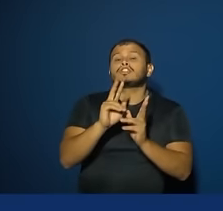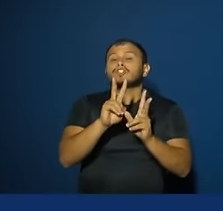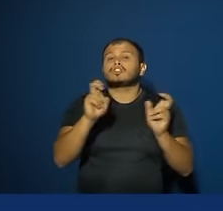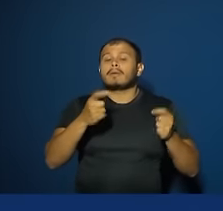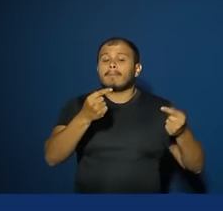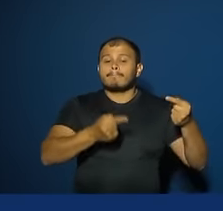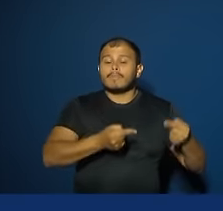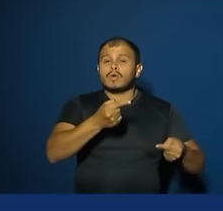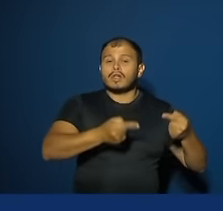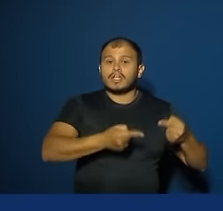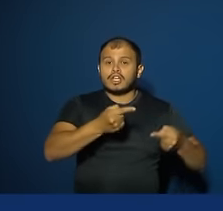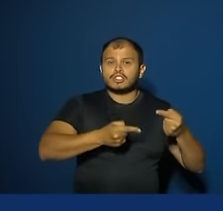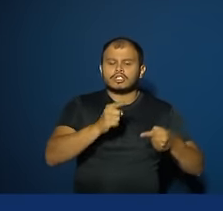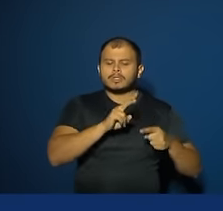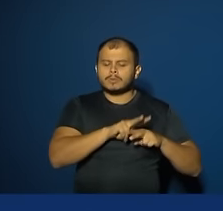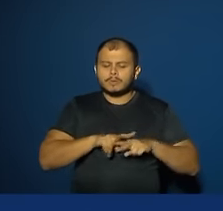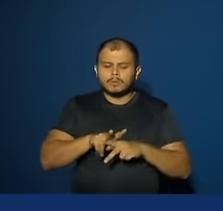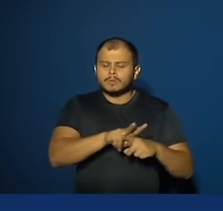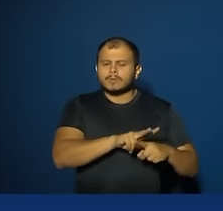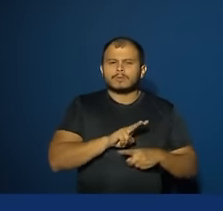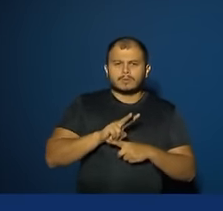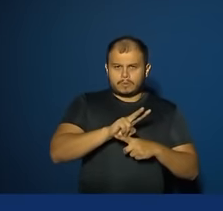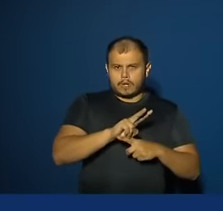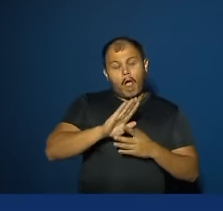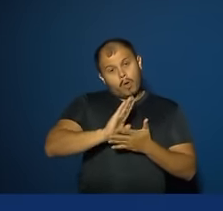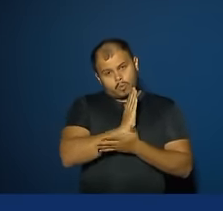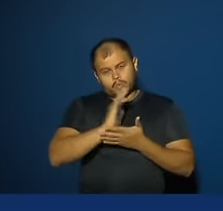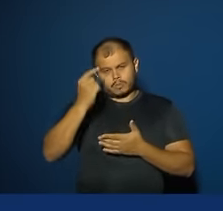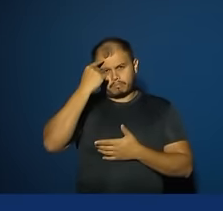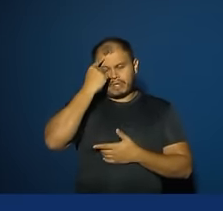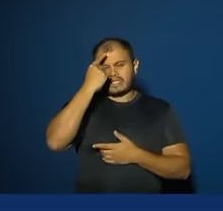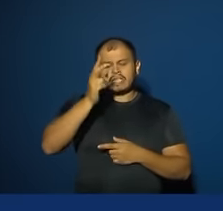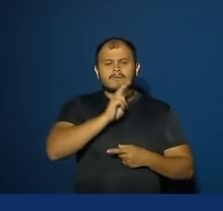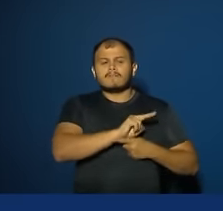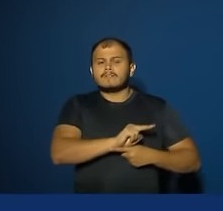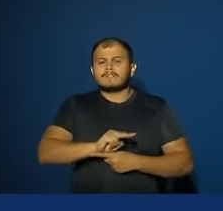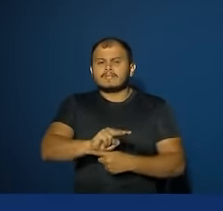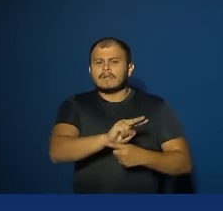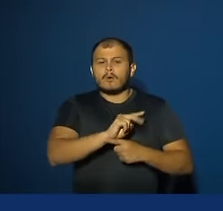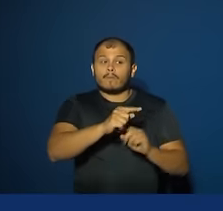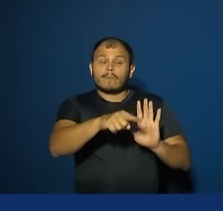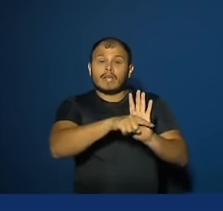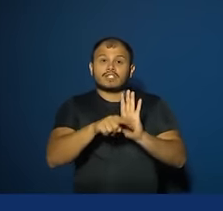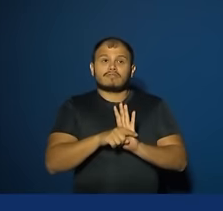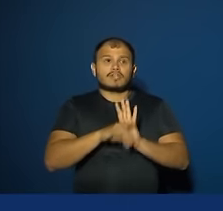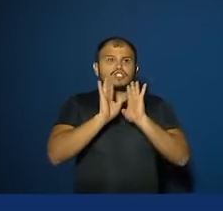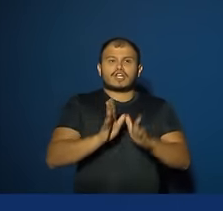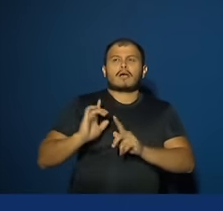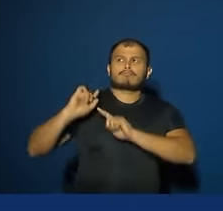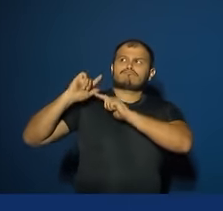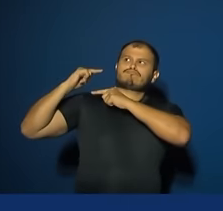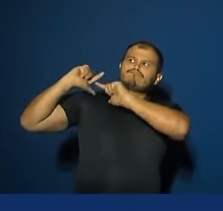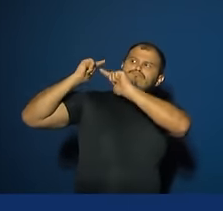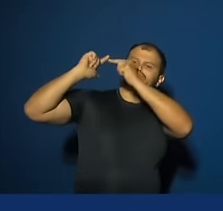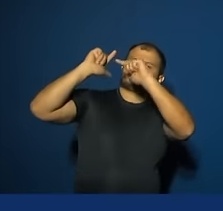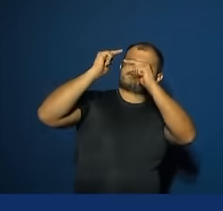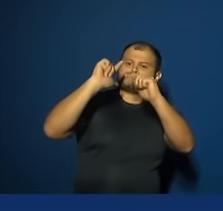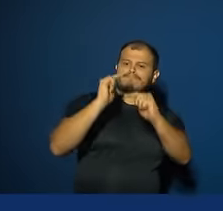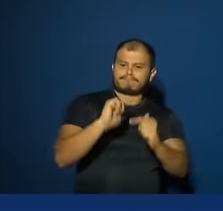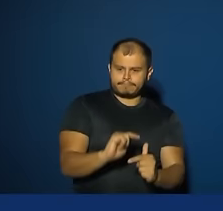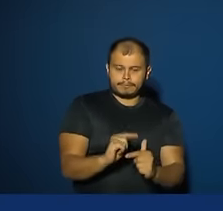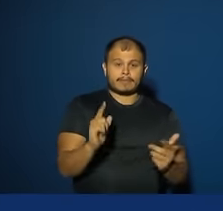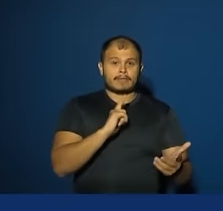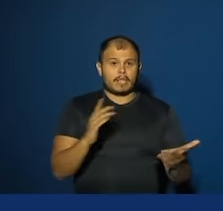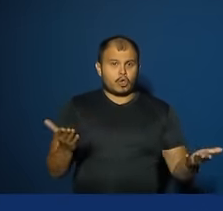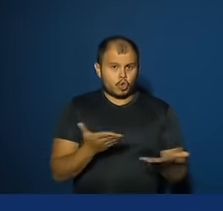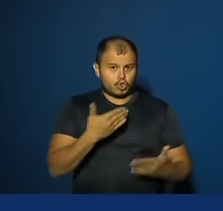André um bocado de gente considera que a nossa questão fiscal negativa é estrutural você tem um governo